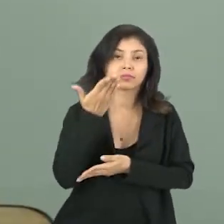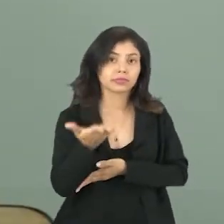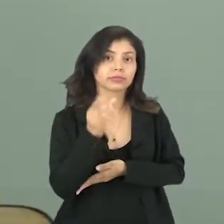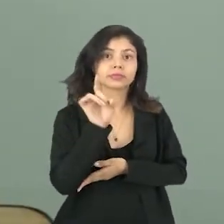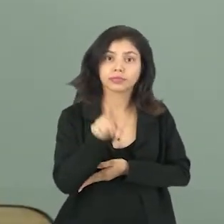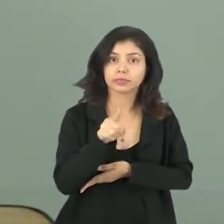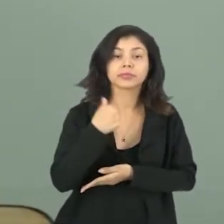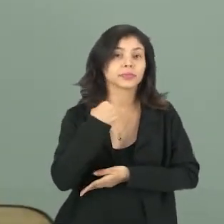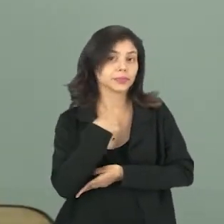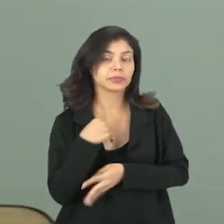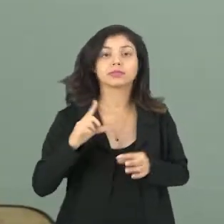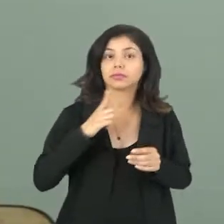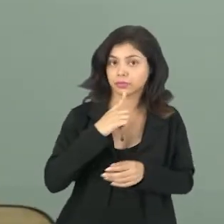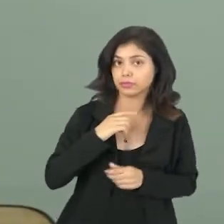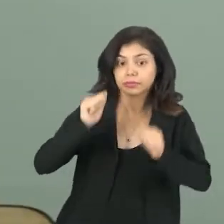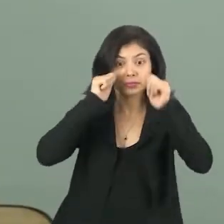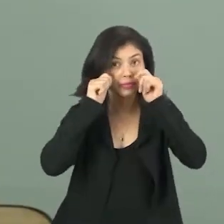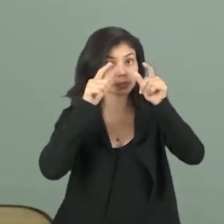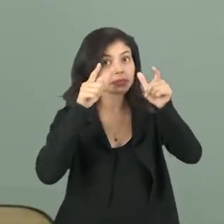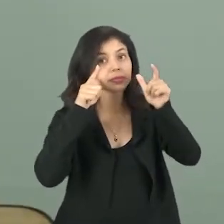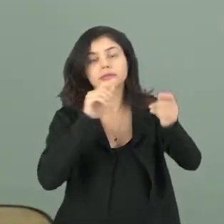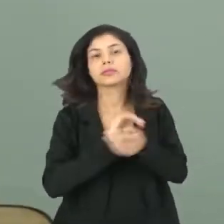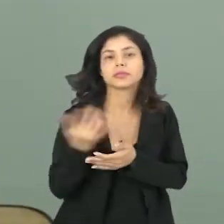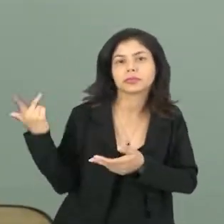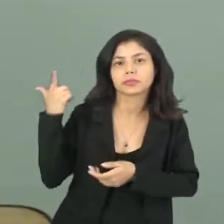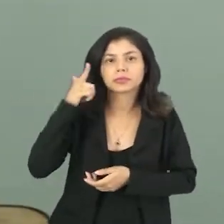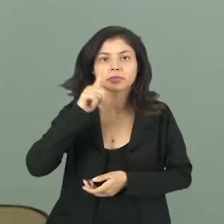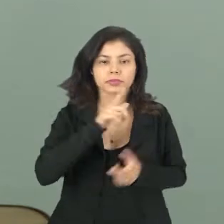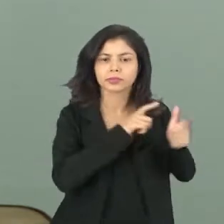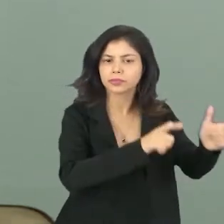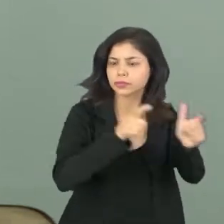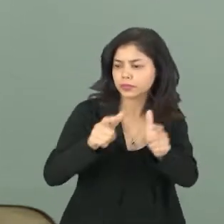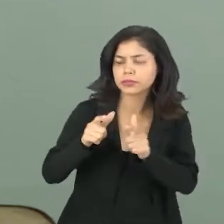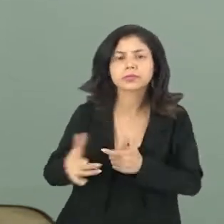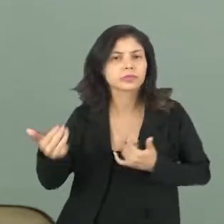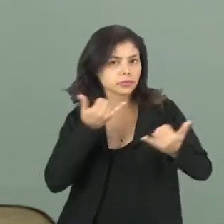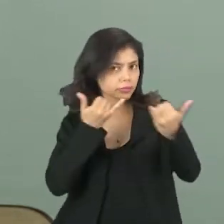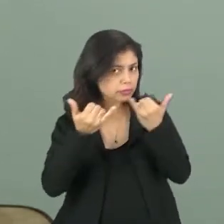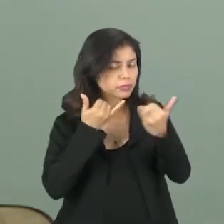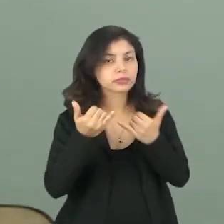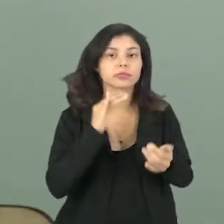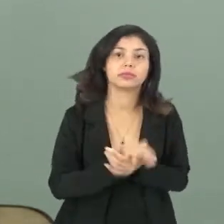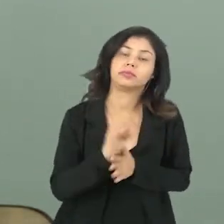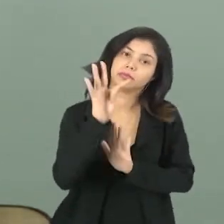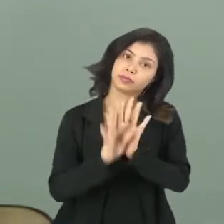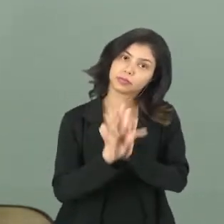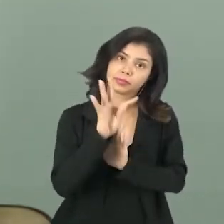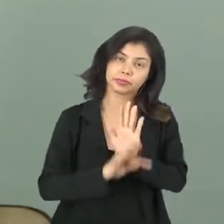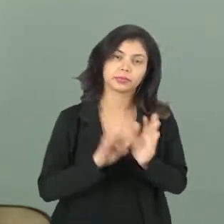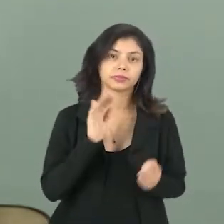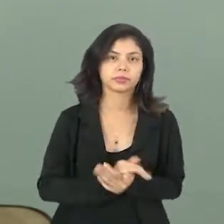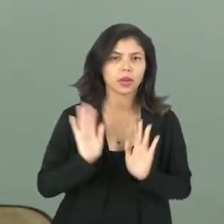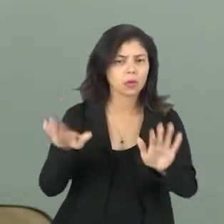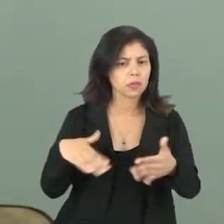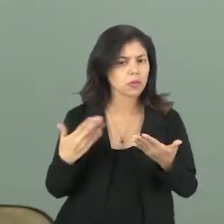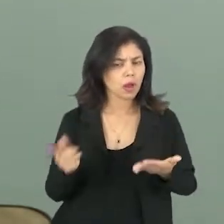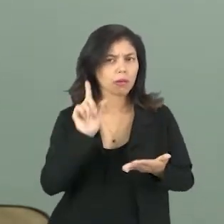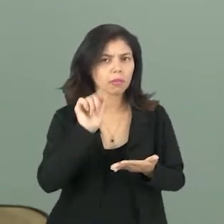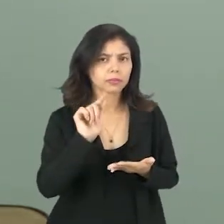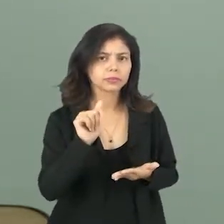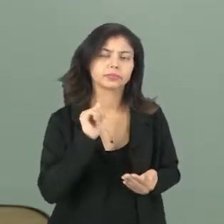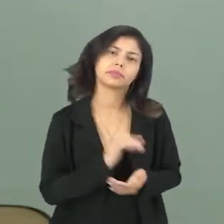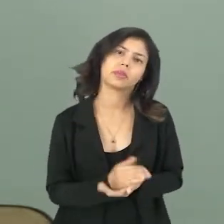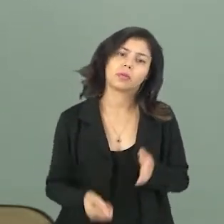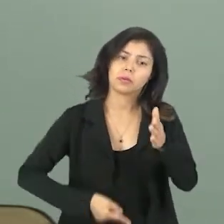você e eu temos a atenção e assim nós vamos conseguir localizar informações em um texto Então vamos lá qual será